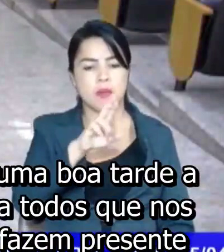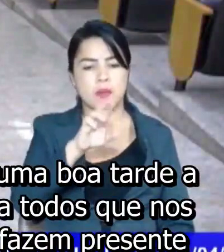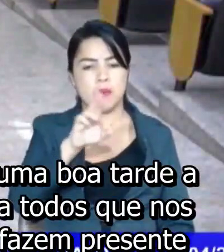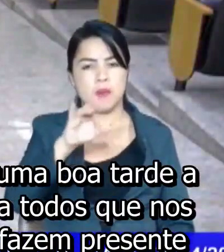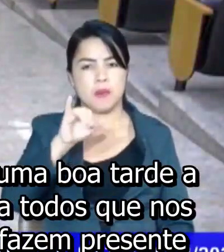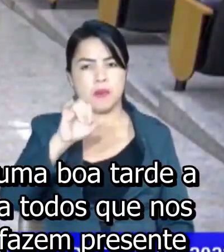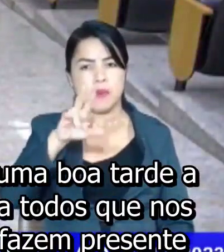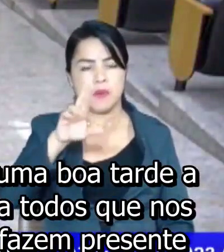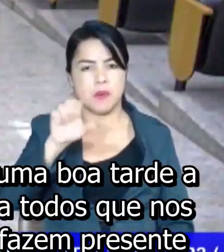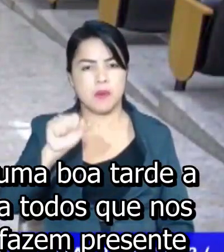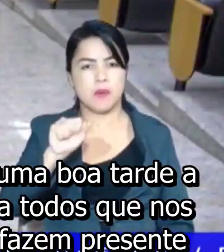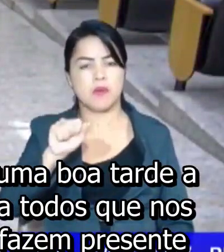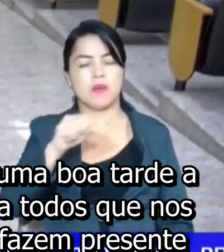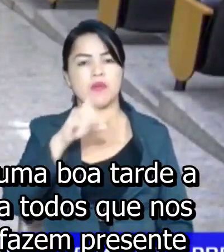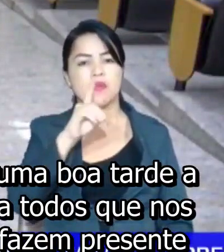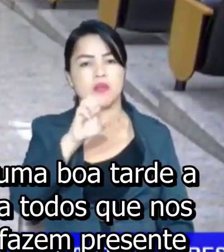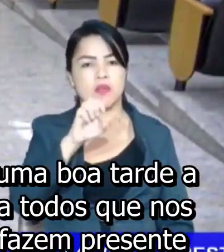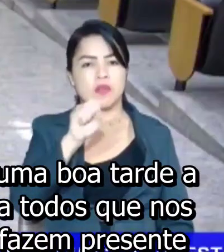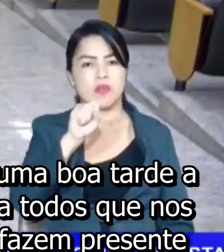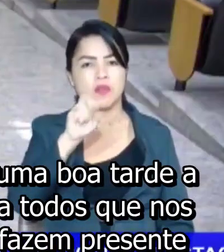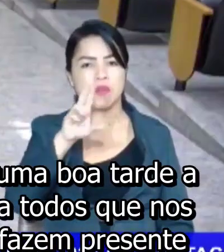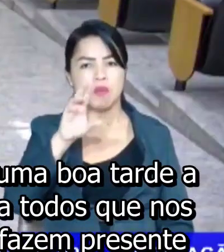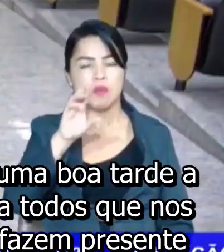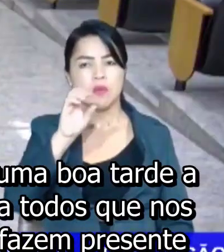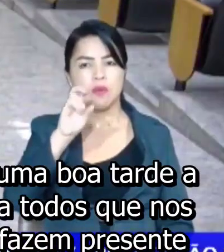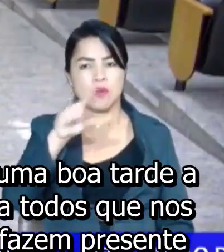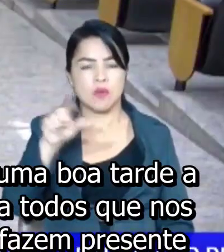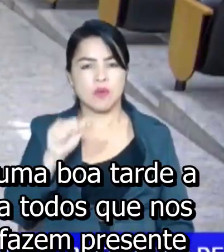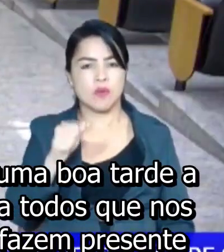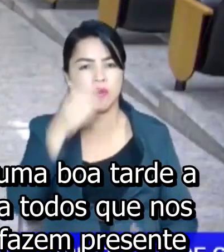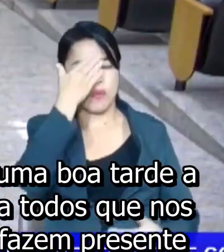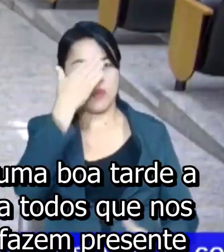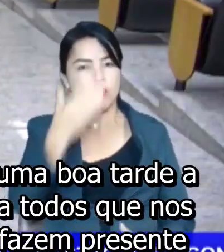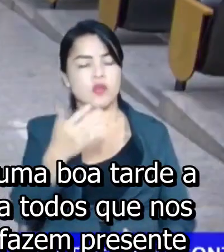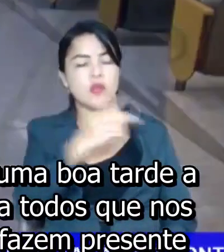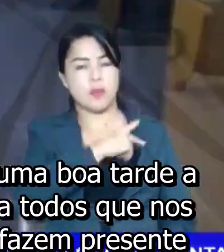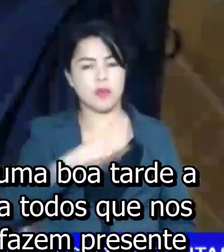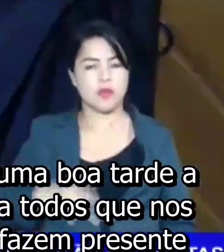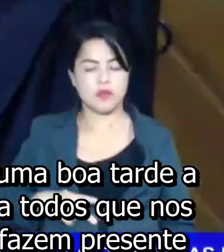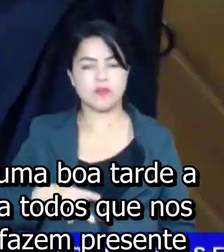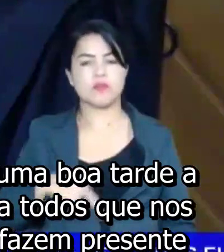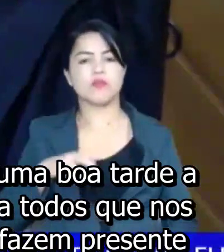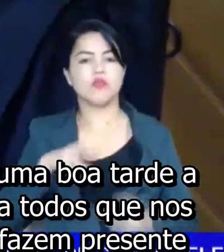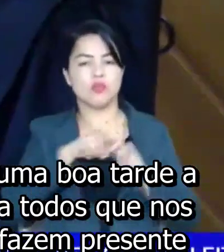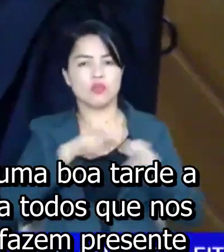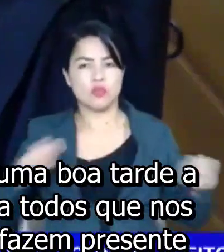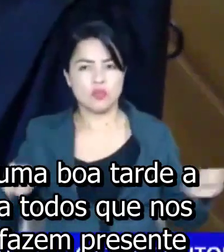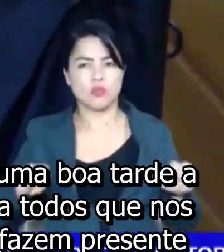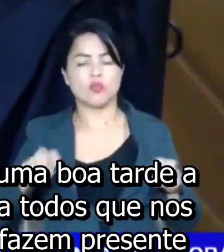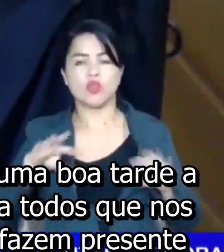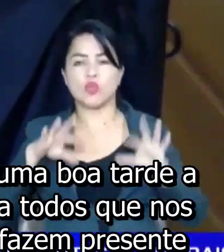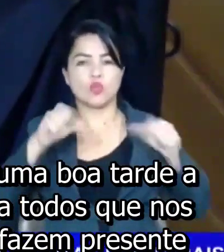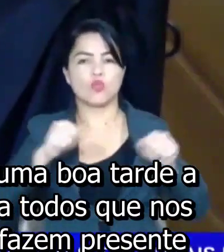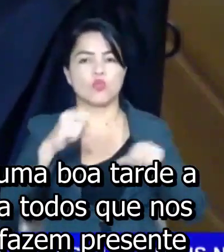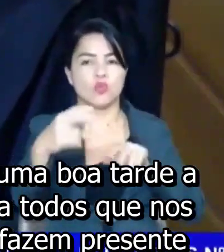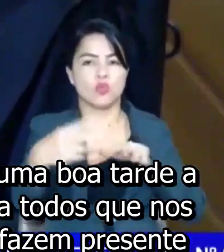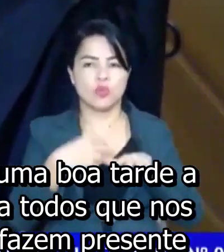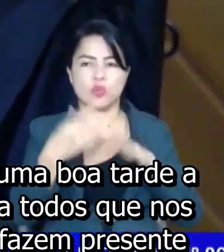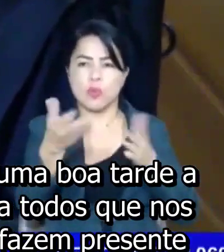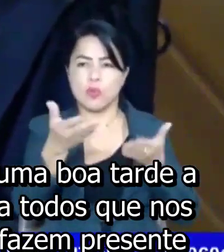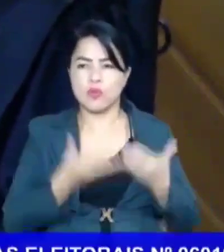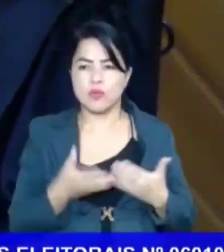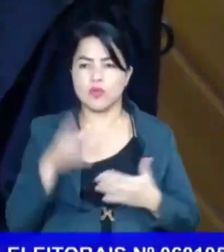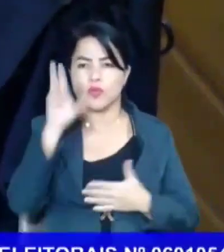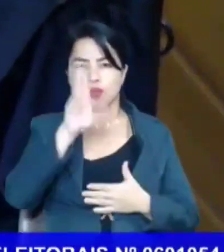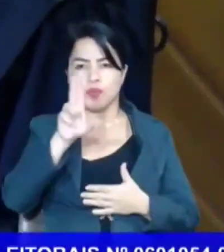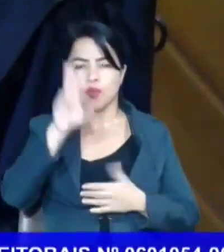plenário, informações Uma boa tarde descritas a no todos, canto inferior da ilustres tela, pares, doutor nona Procurador pauta de Regional julgamento da Eleitoral, a todos que 26ª nos assistem. Sessão Judiciária Bem-vindo aos Ordinária. alunos da Unifap, Em sua que mesa, fazem